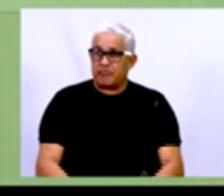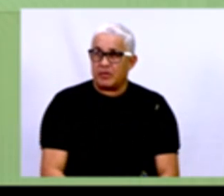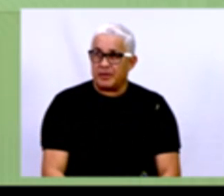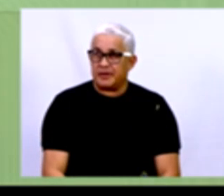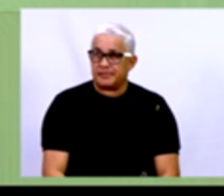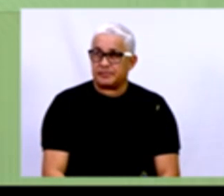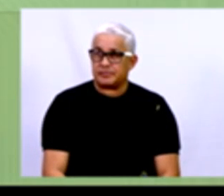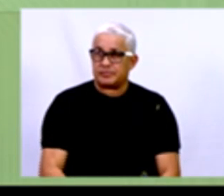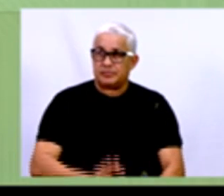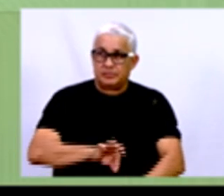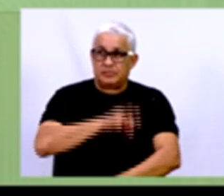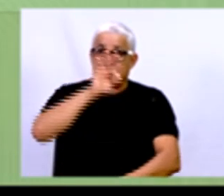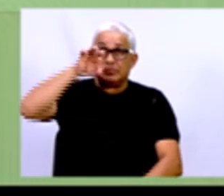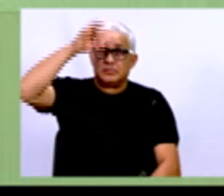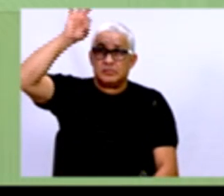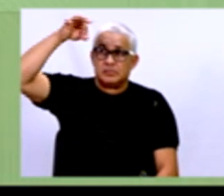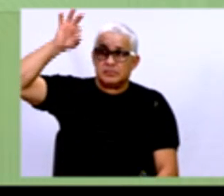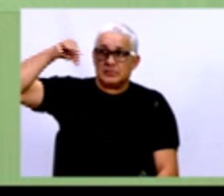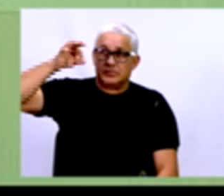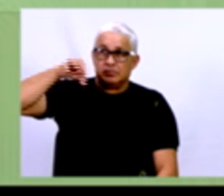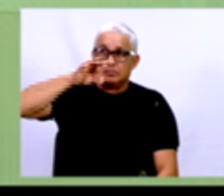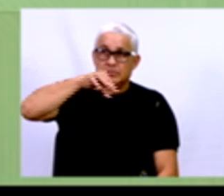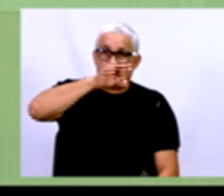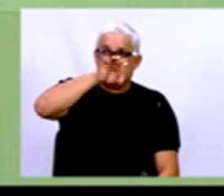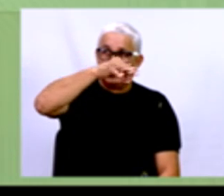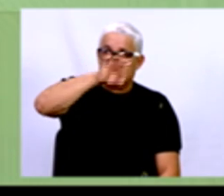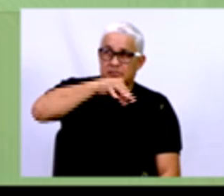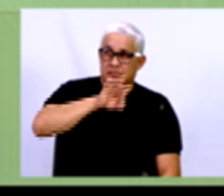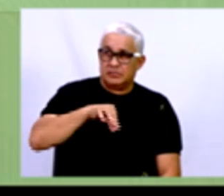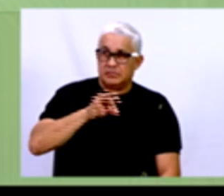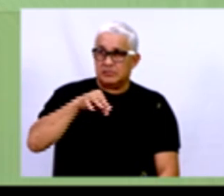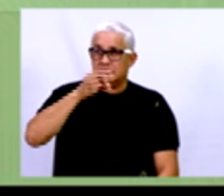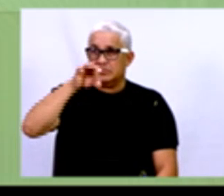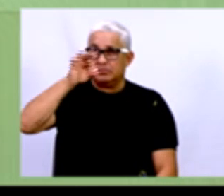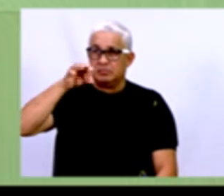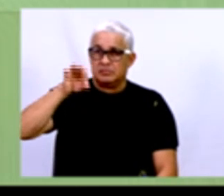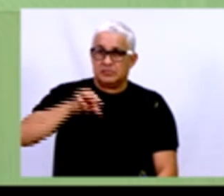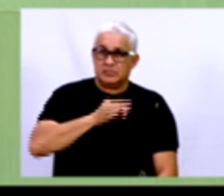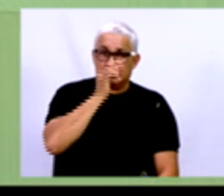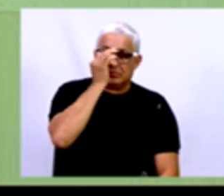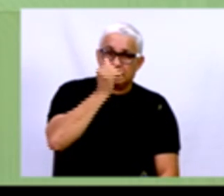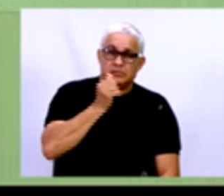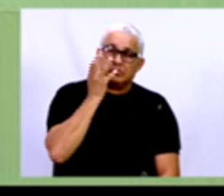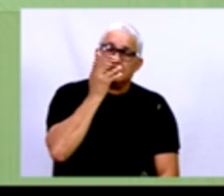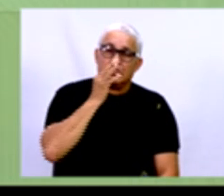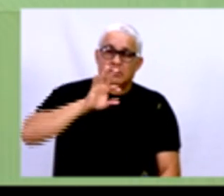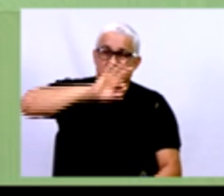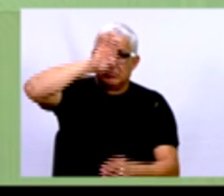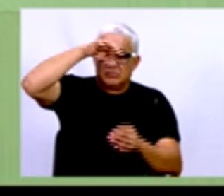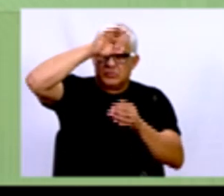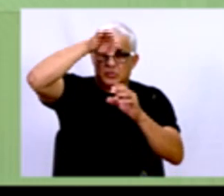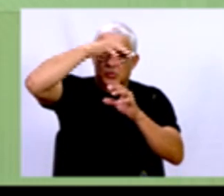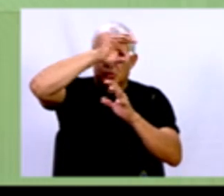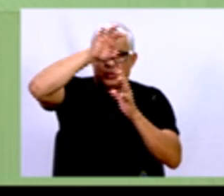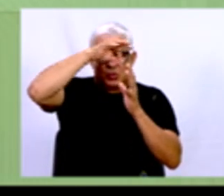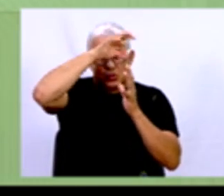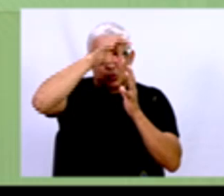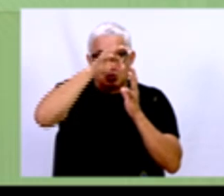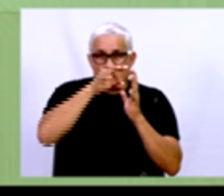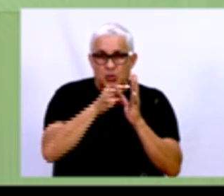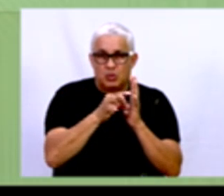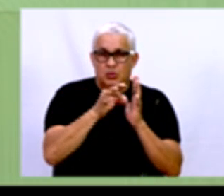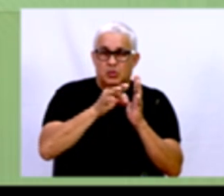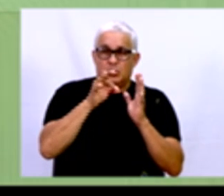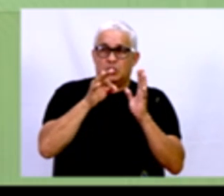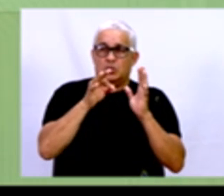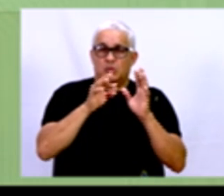A abelha que voando freme sobre a colorida flor e pousa, quase sem diferença